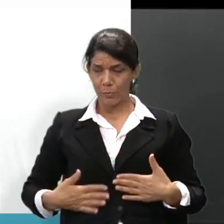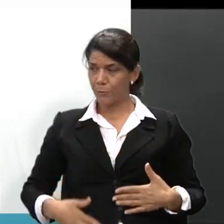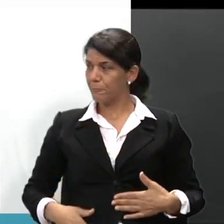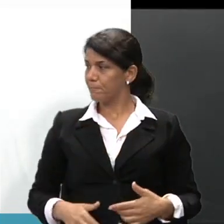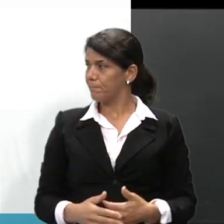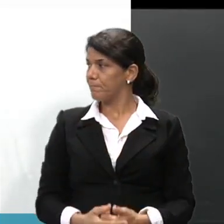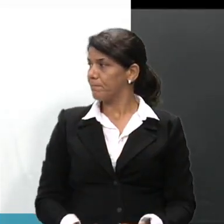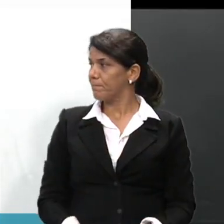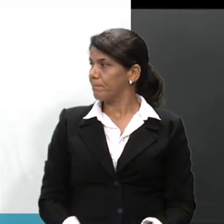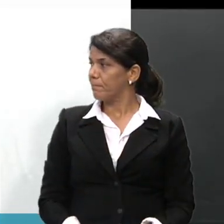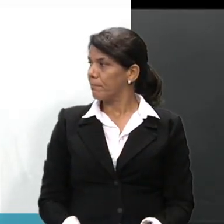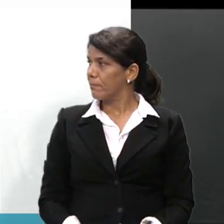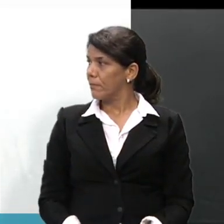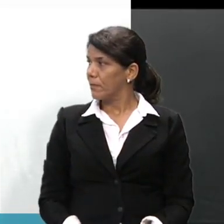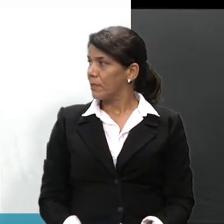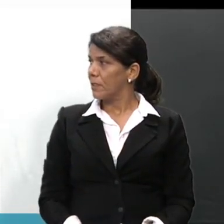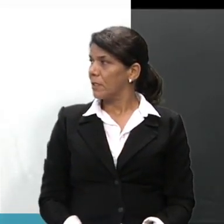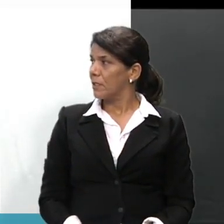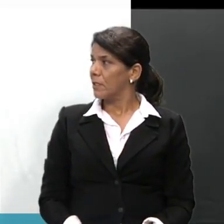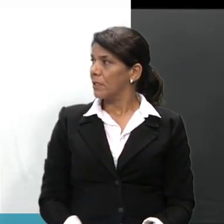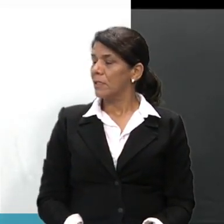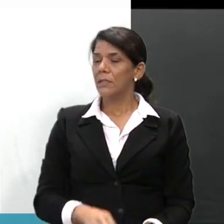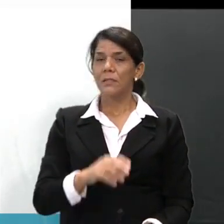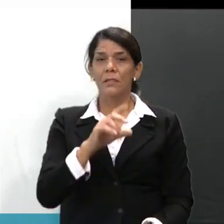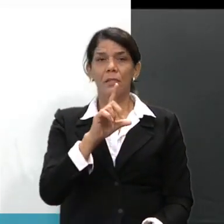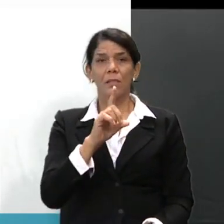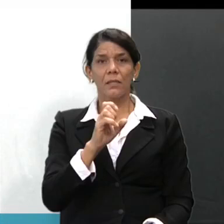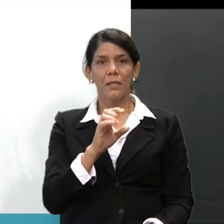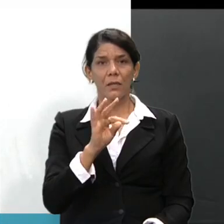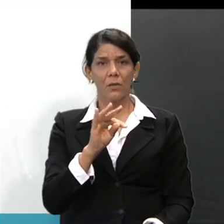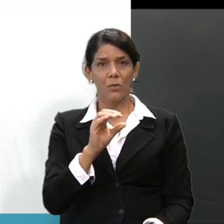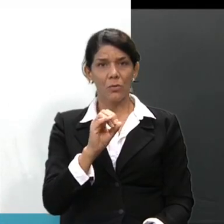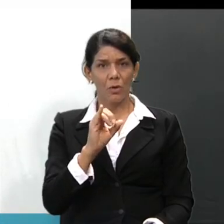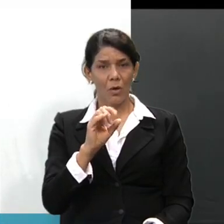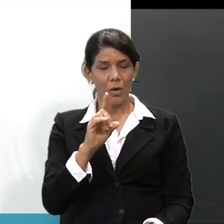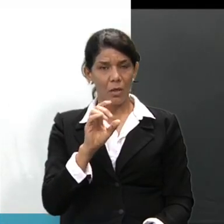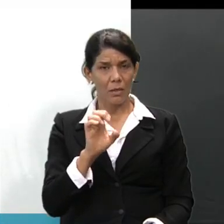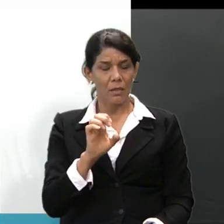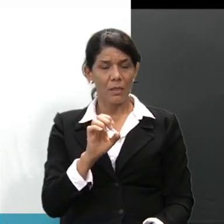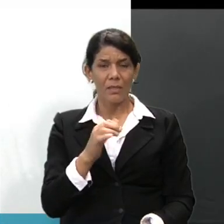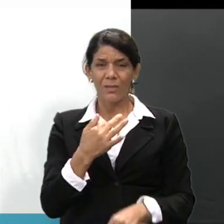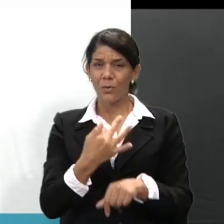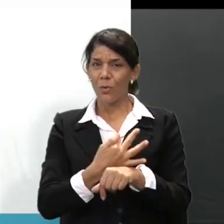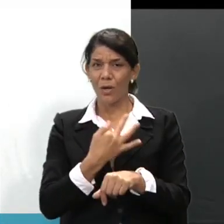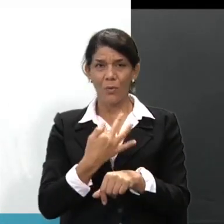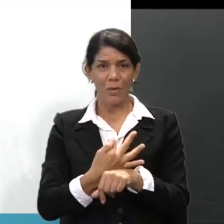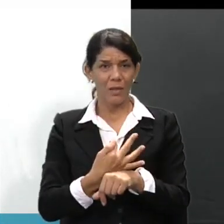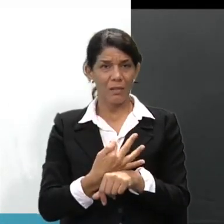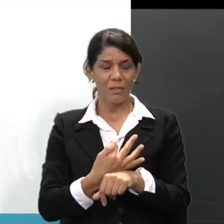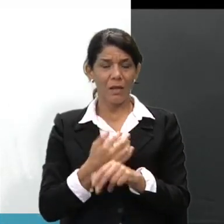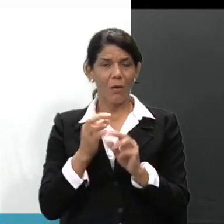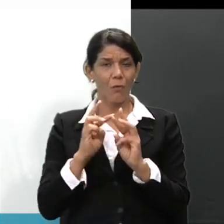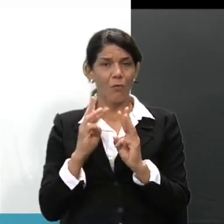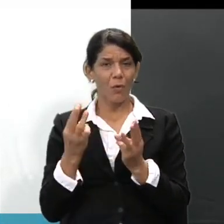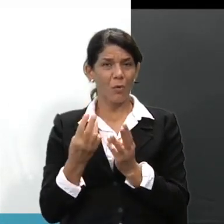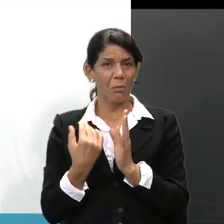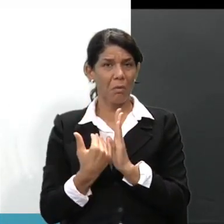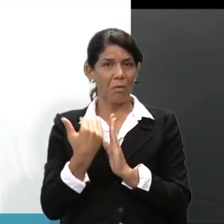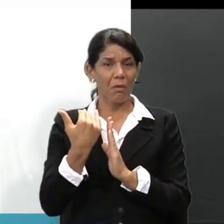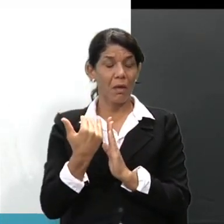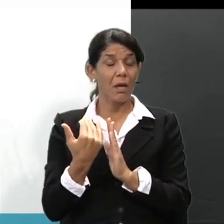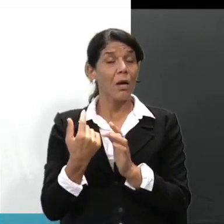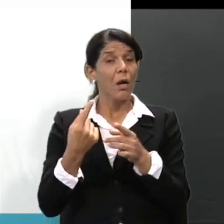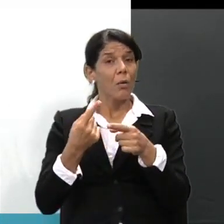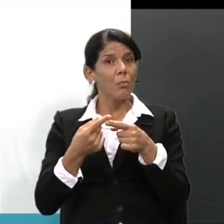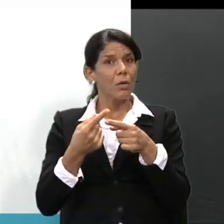perceber que o deltoide é o que menos suporta uma quantidade grande de volume. Claro, porque